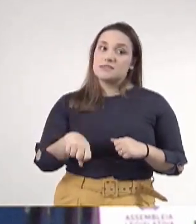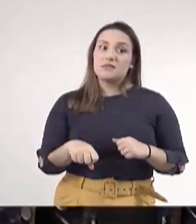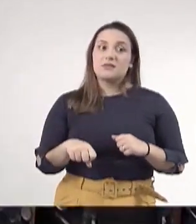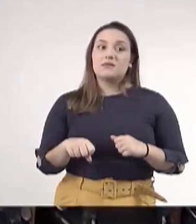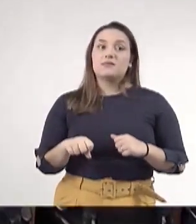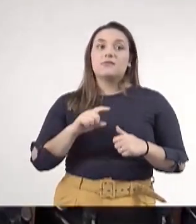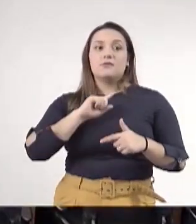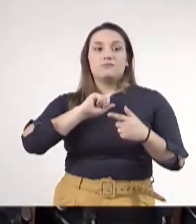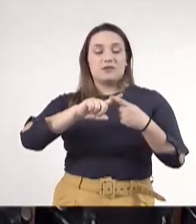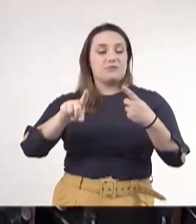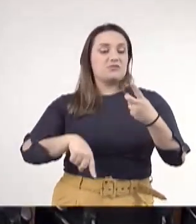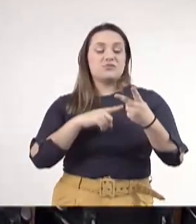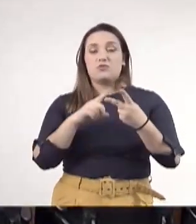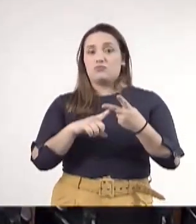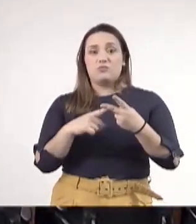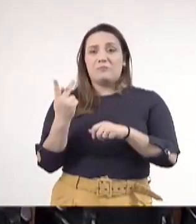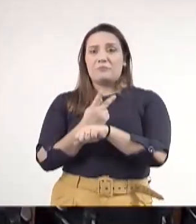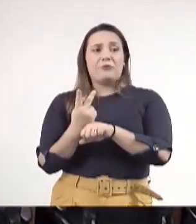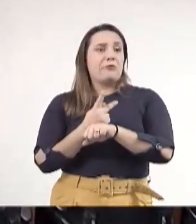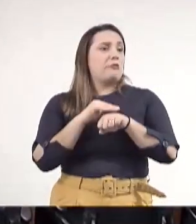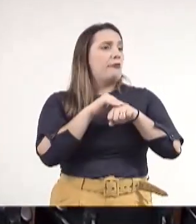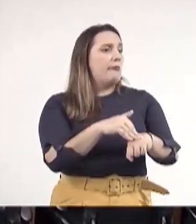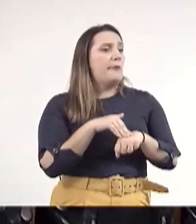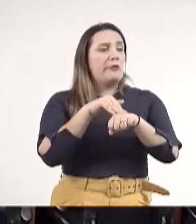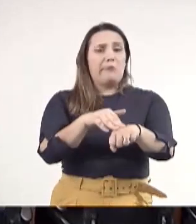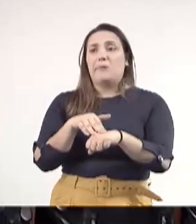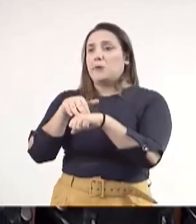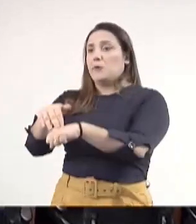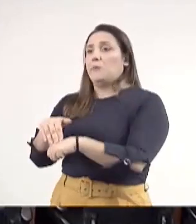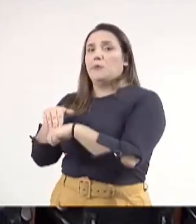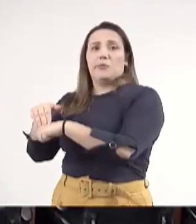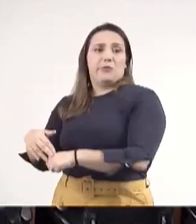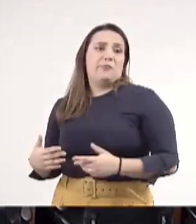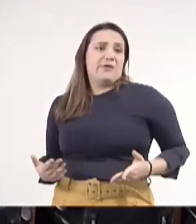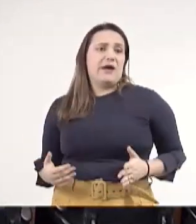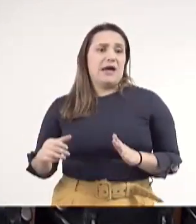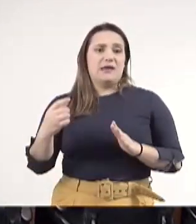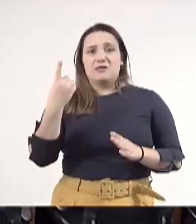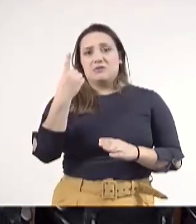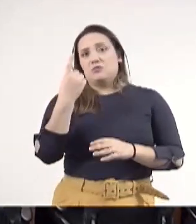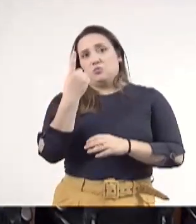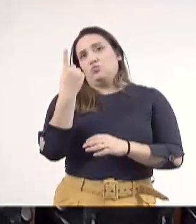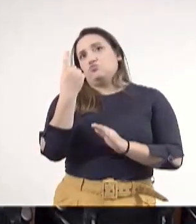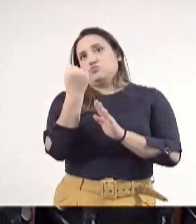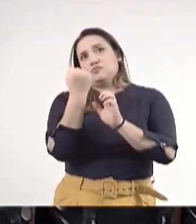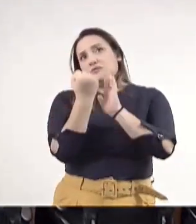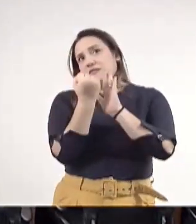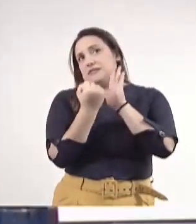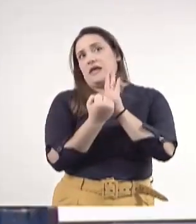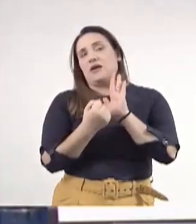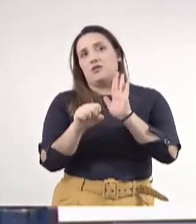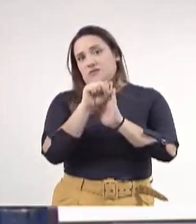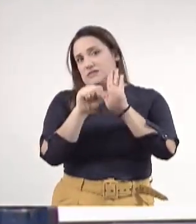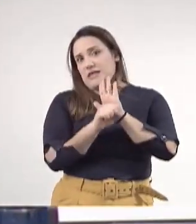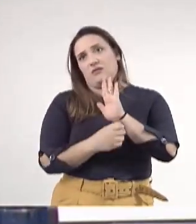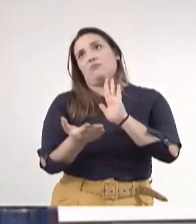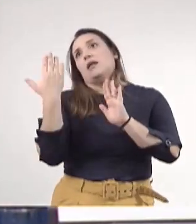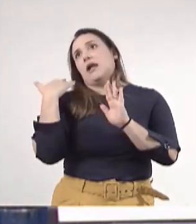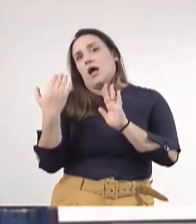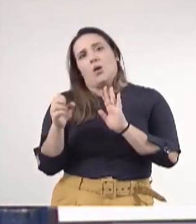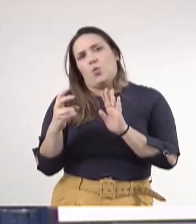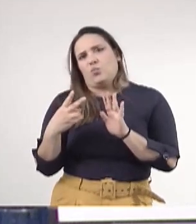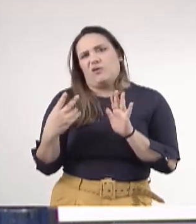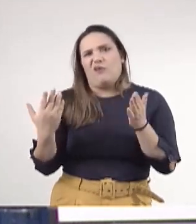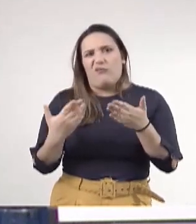ficar procurando quem é o culpado do que aconteceu há um século atrás, há meio século atrás. Esses